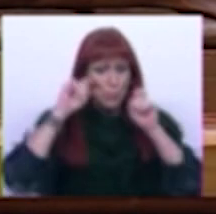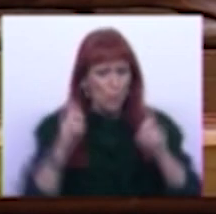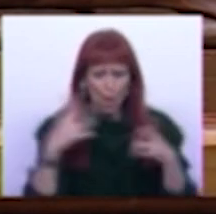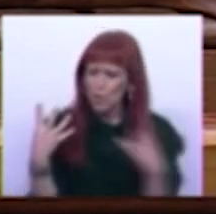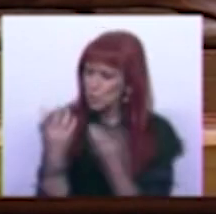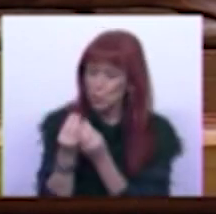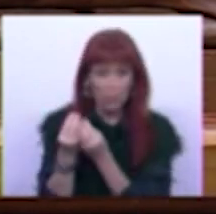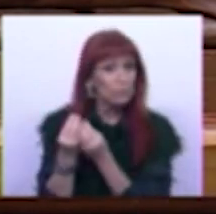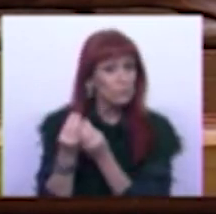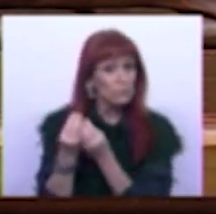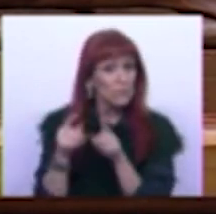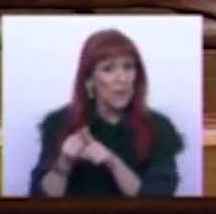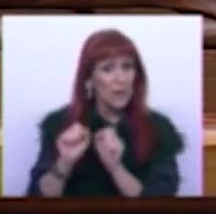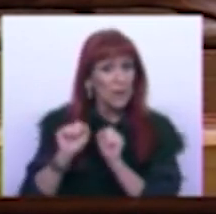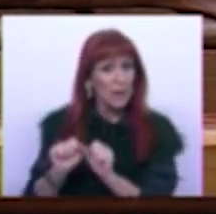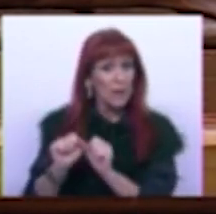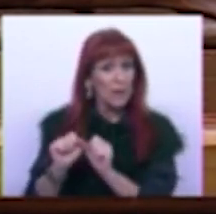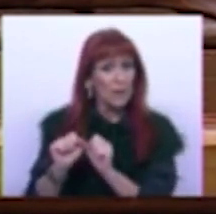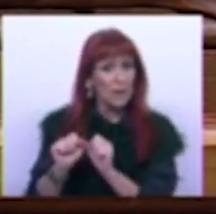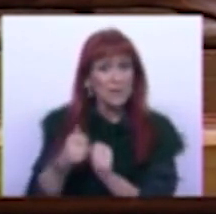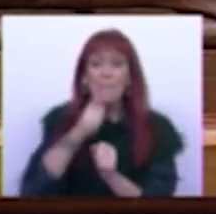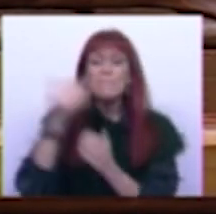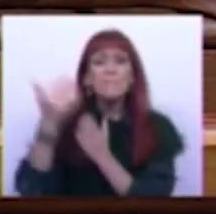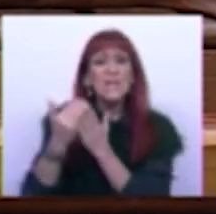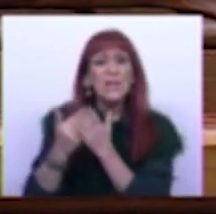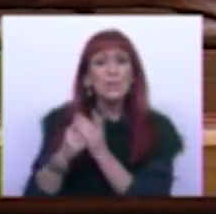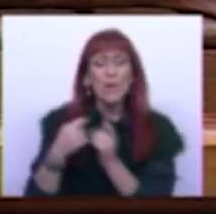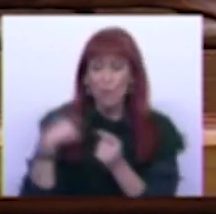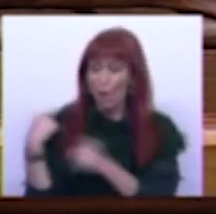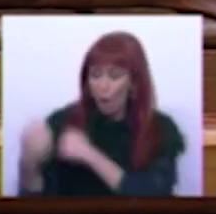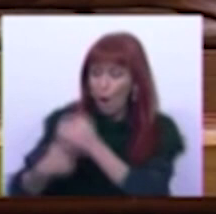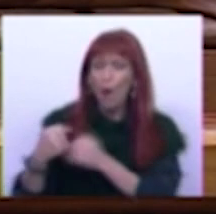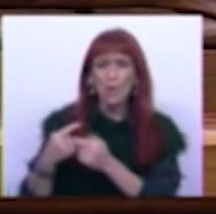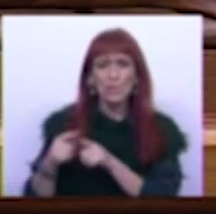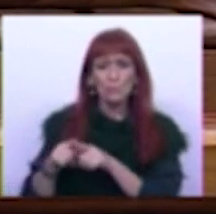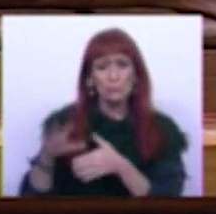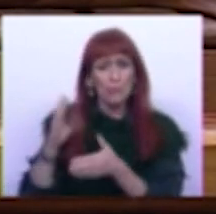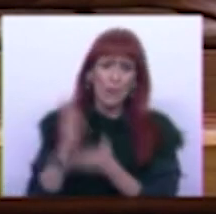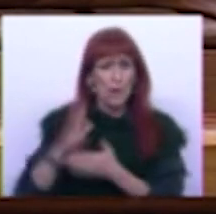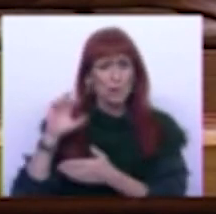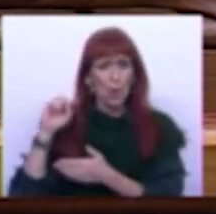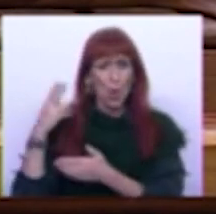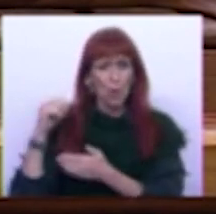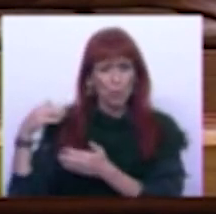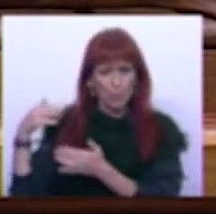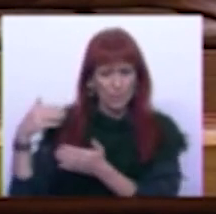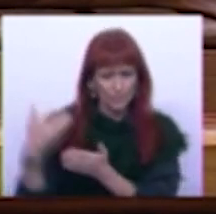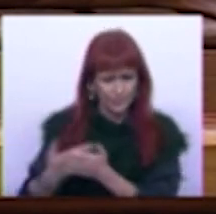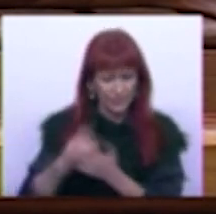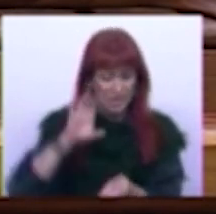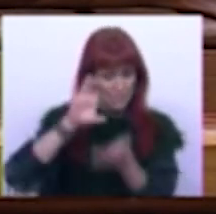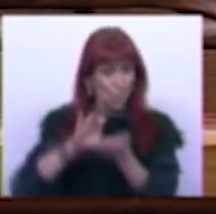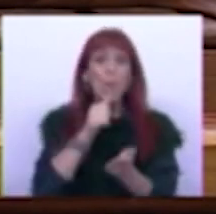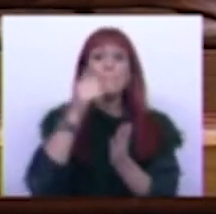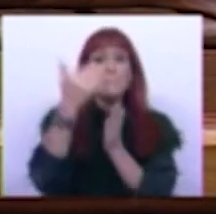junta, naturalmente, às medidas que temos vindo a adotar desde outubro. Este pacote